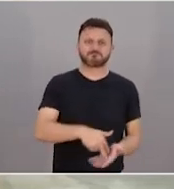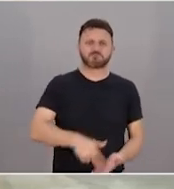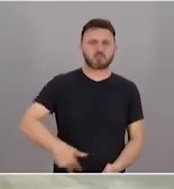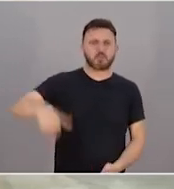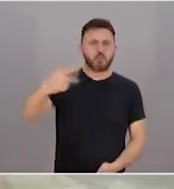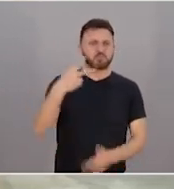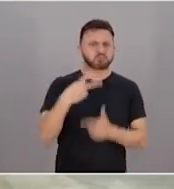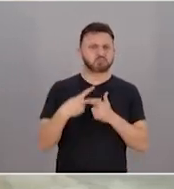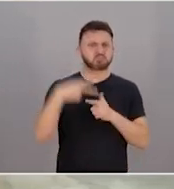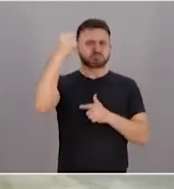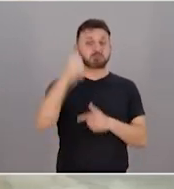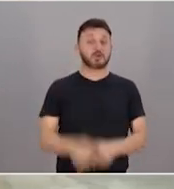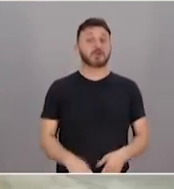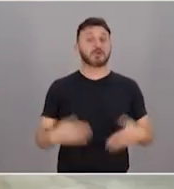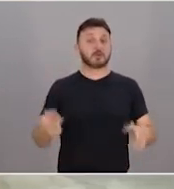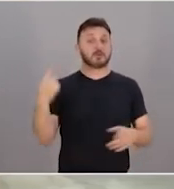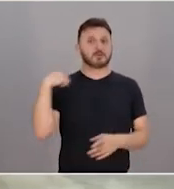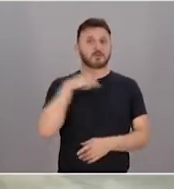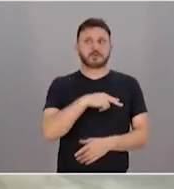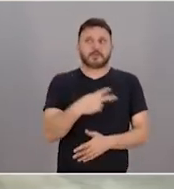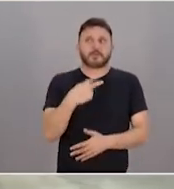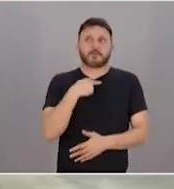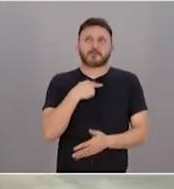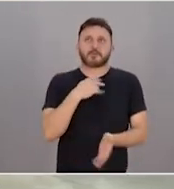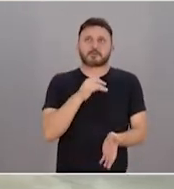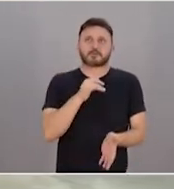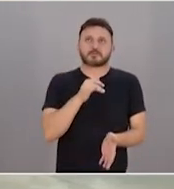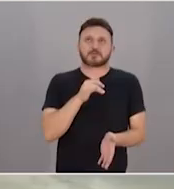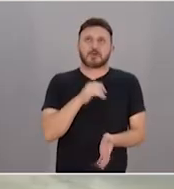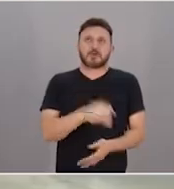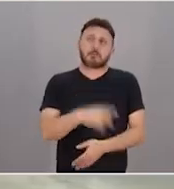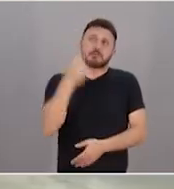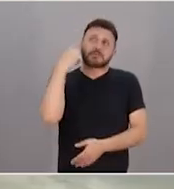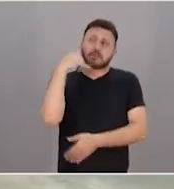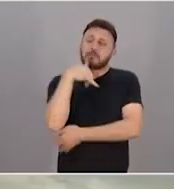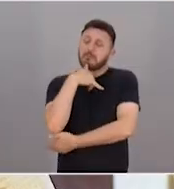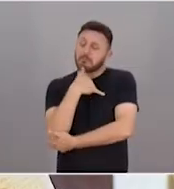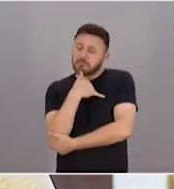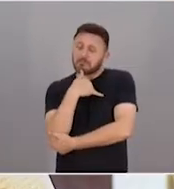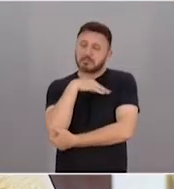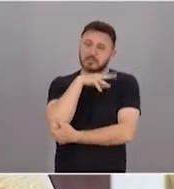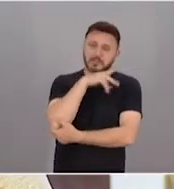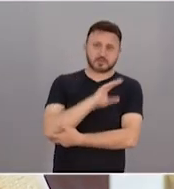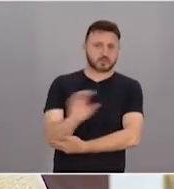Então, nós não podemos ser tomados pelo derrotismo e pelas coisas ruins.